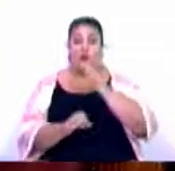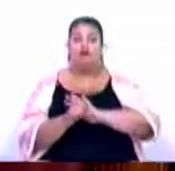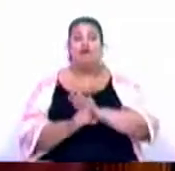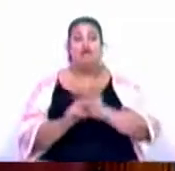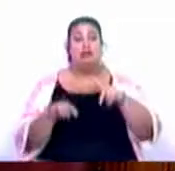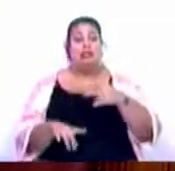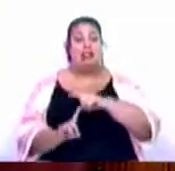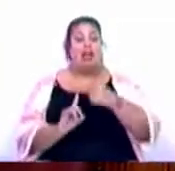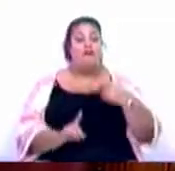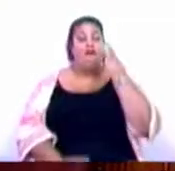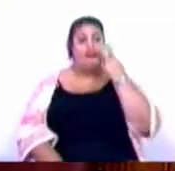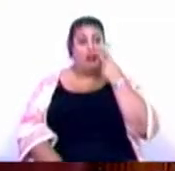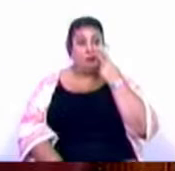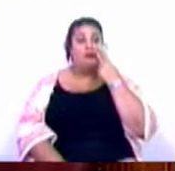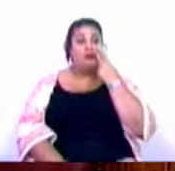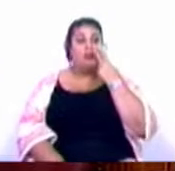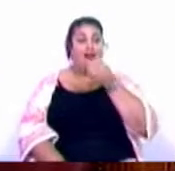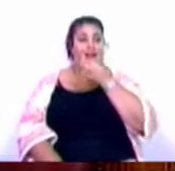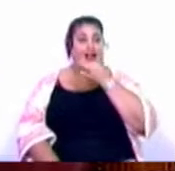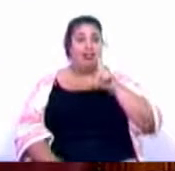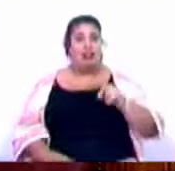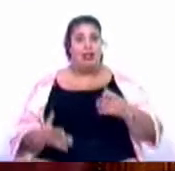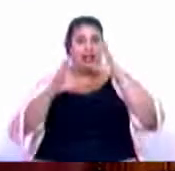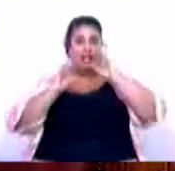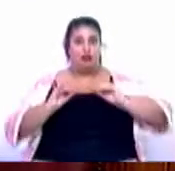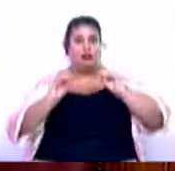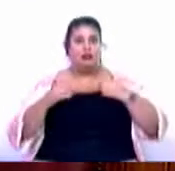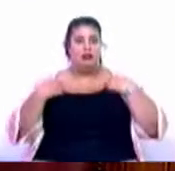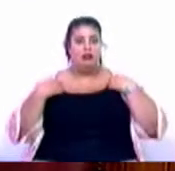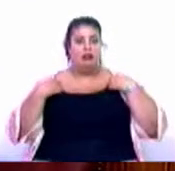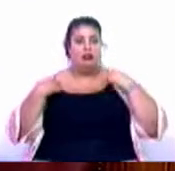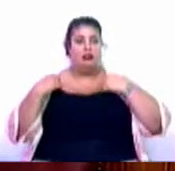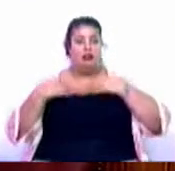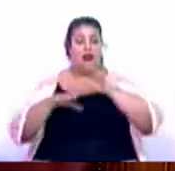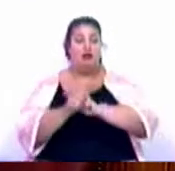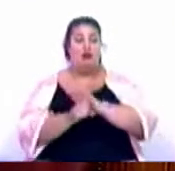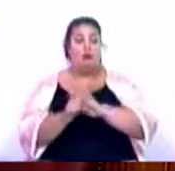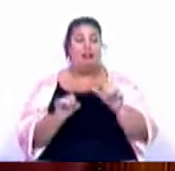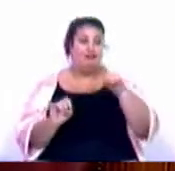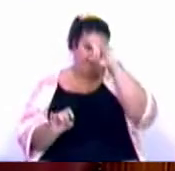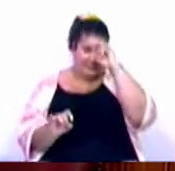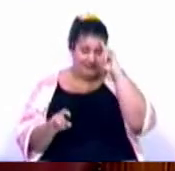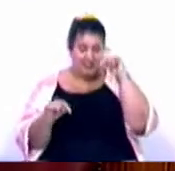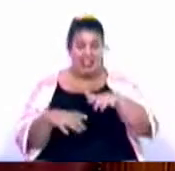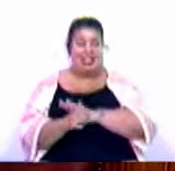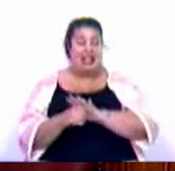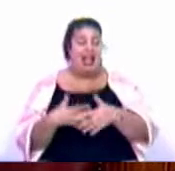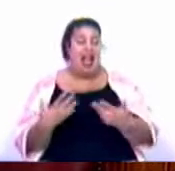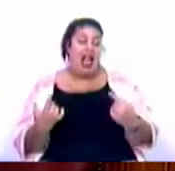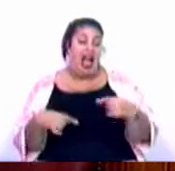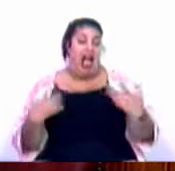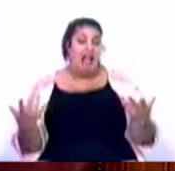ano que vivemos, implica que tenhamos que falar de educação, numa altura particularmente difícil para o país, como já aqui o